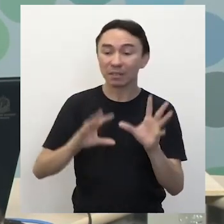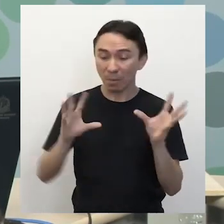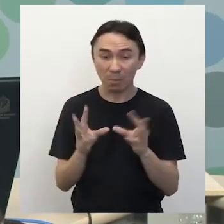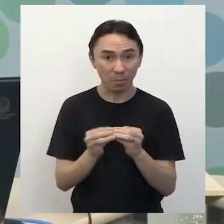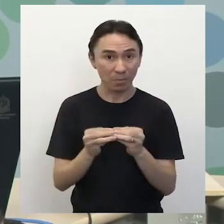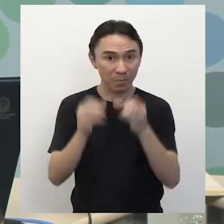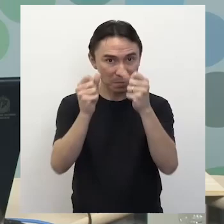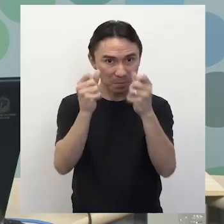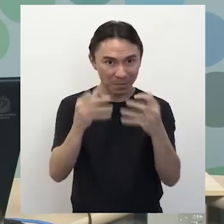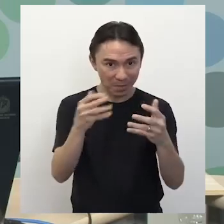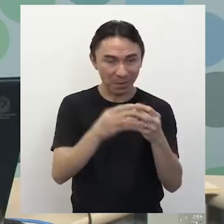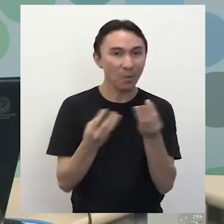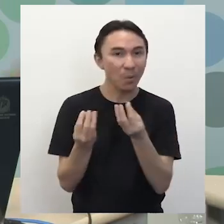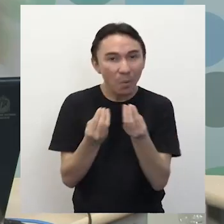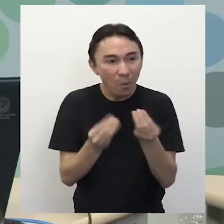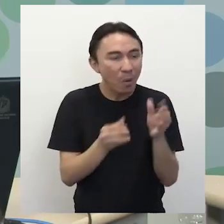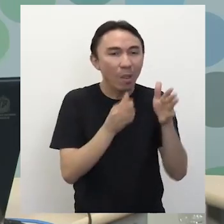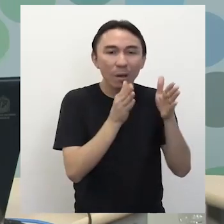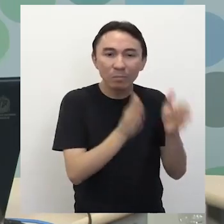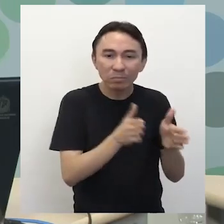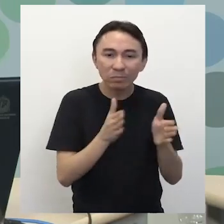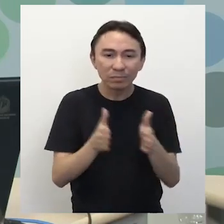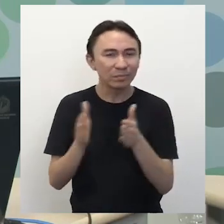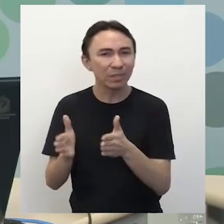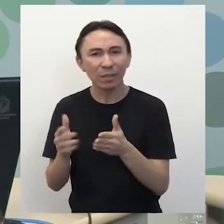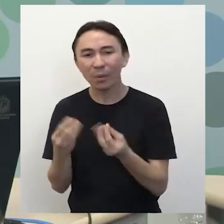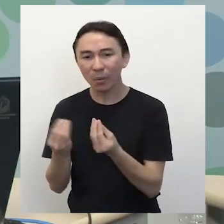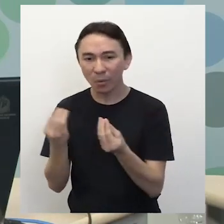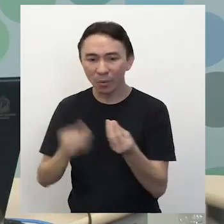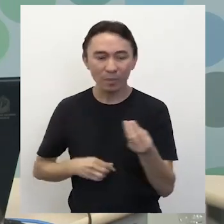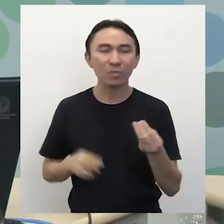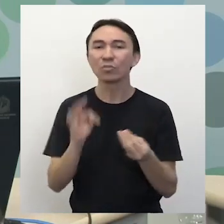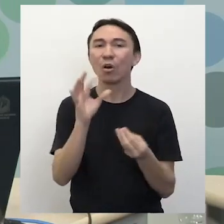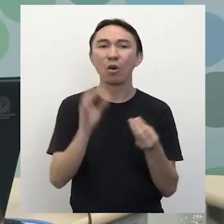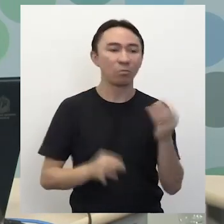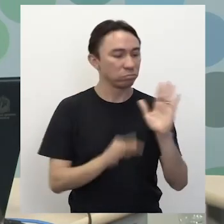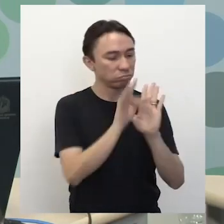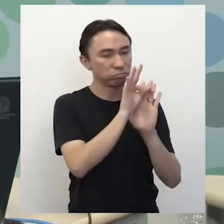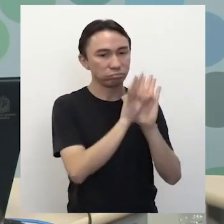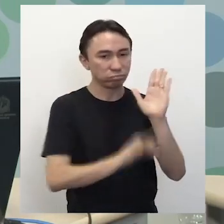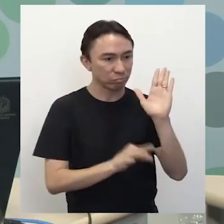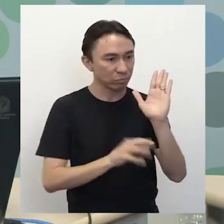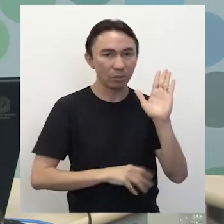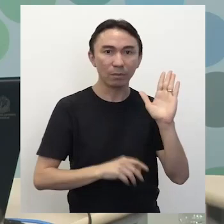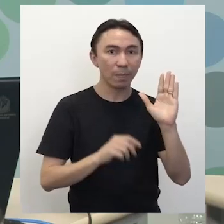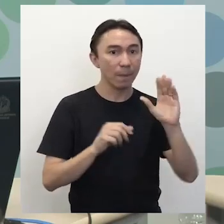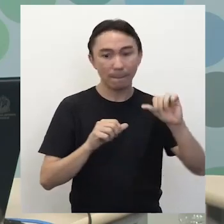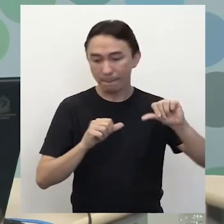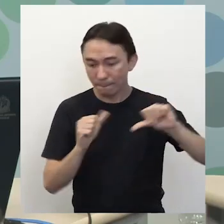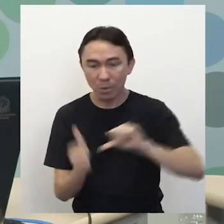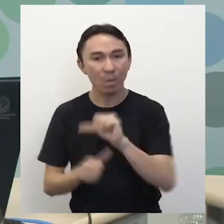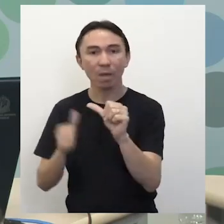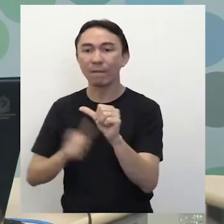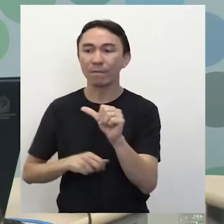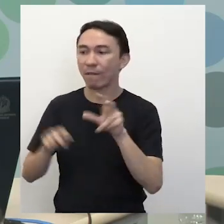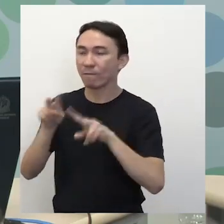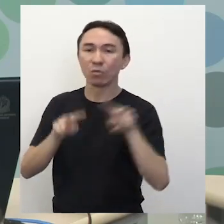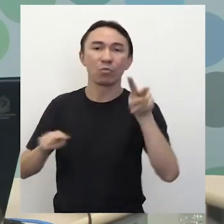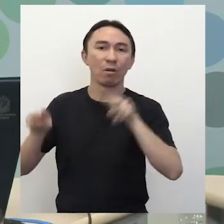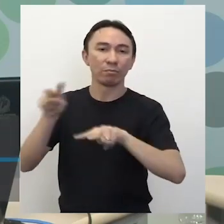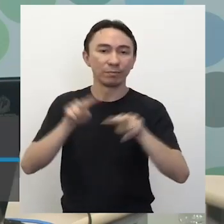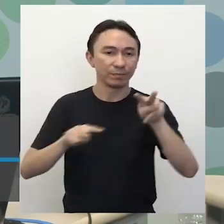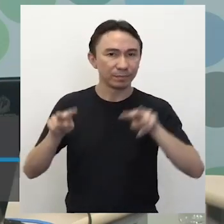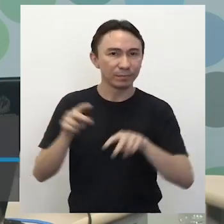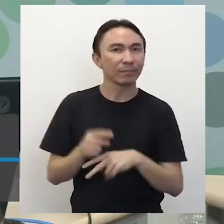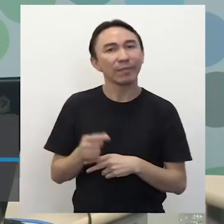roteiro. Como é que você transpõe algo que está puramente escrito para uma linguagem visual? E assim, a Ana, eu não sei se ela